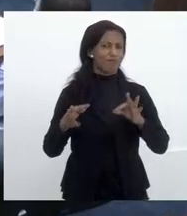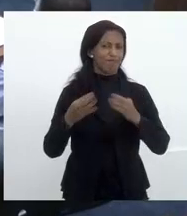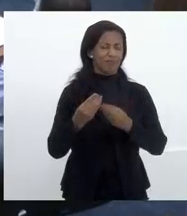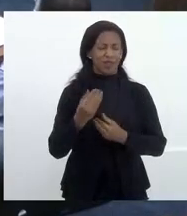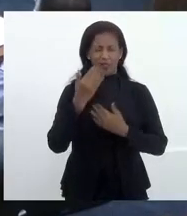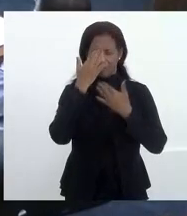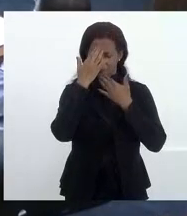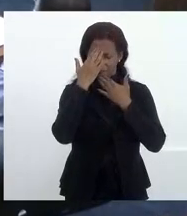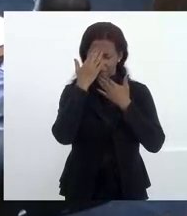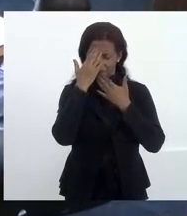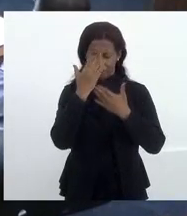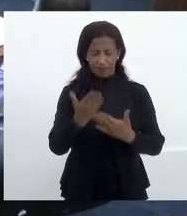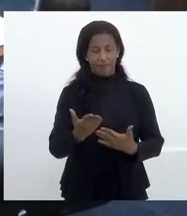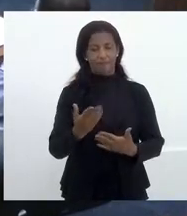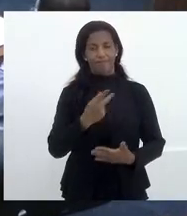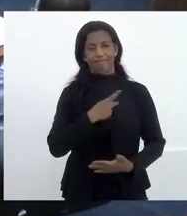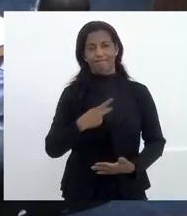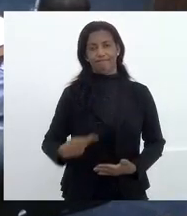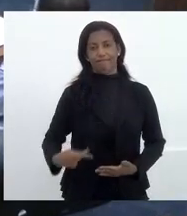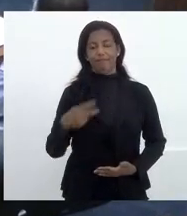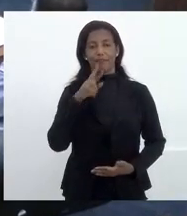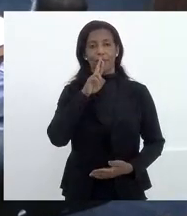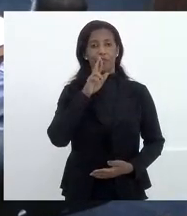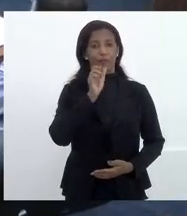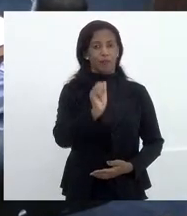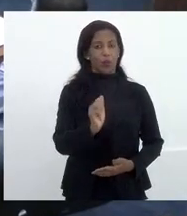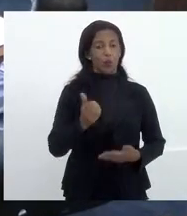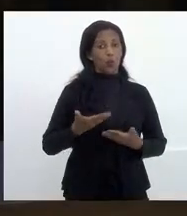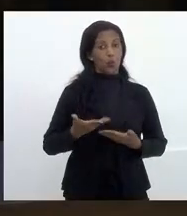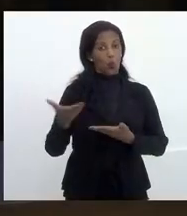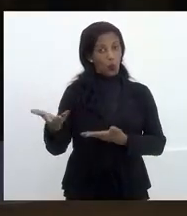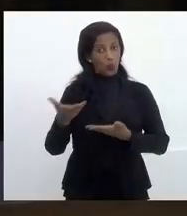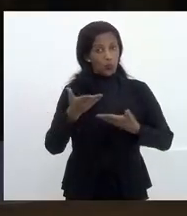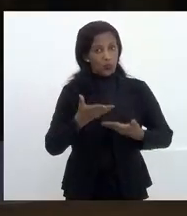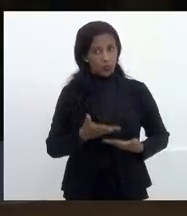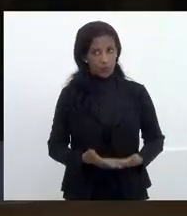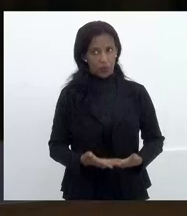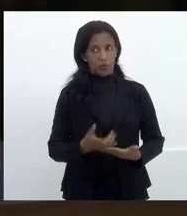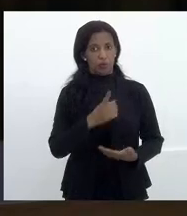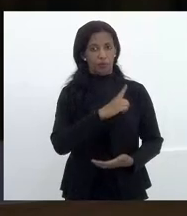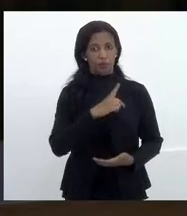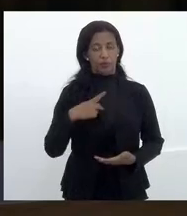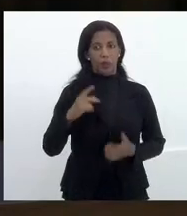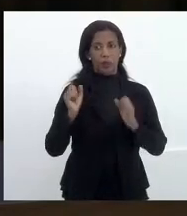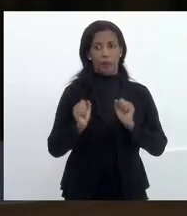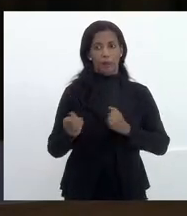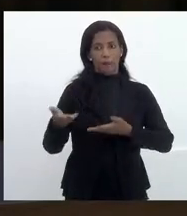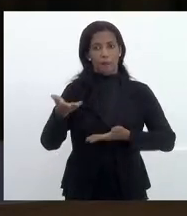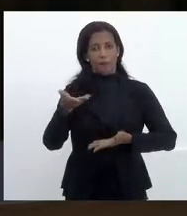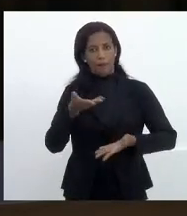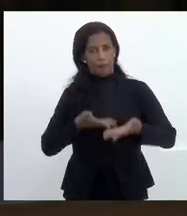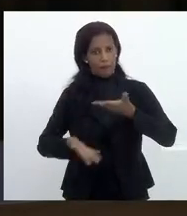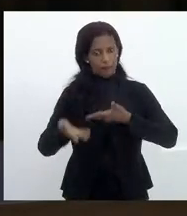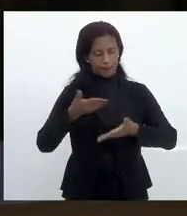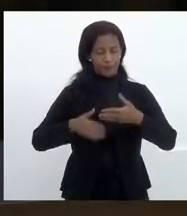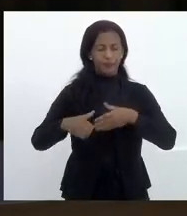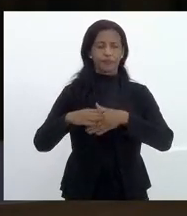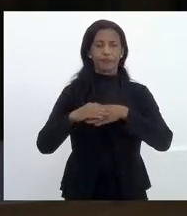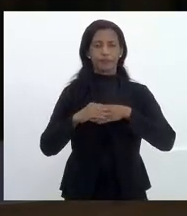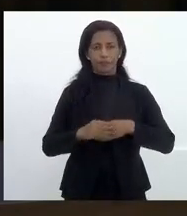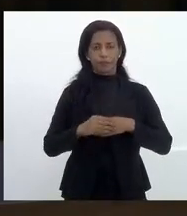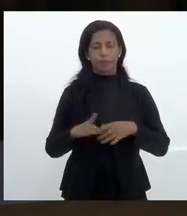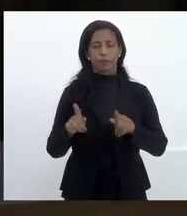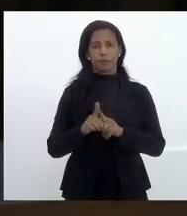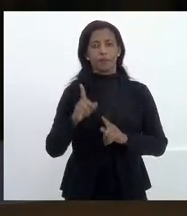agradeço imensamente Presidente Rodrigo Amorim o convite para querer transferir pudesse participar desse debate comprimento também